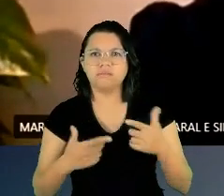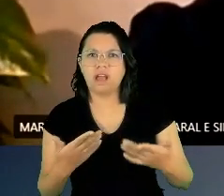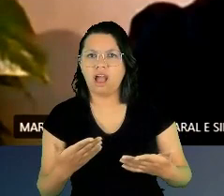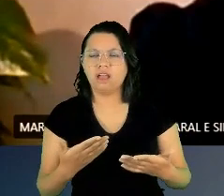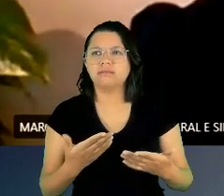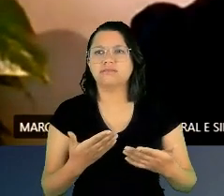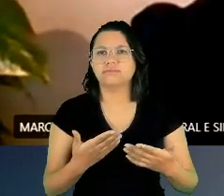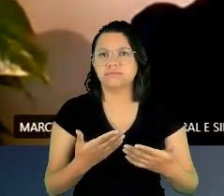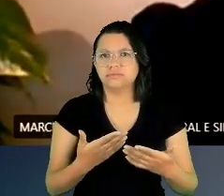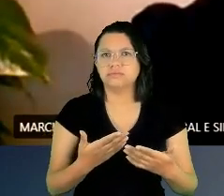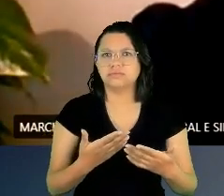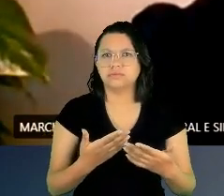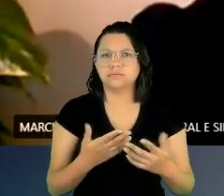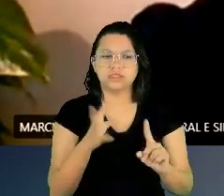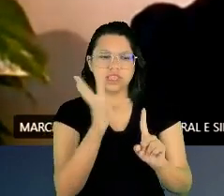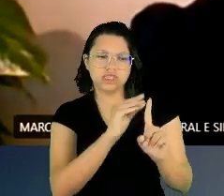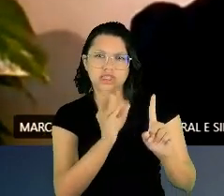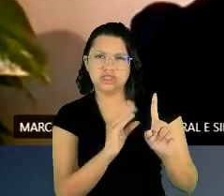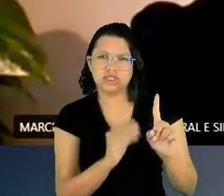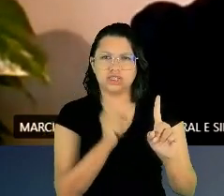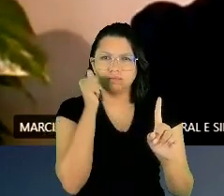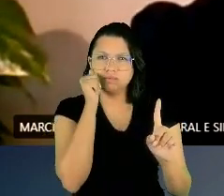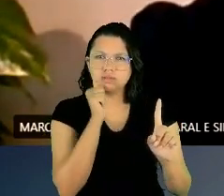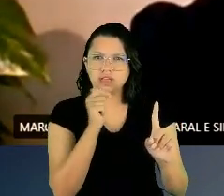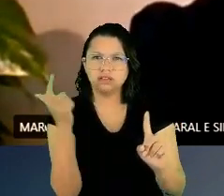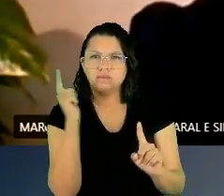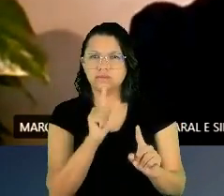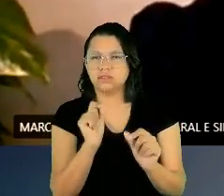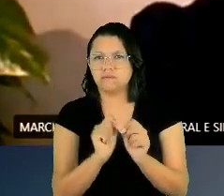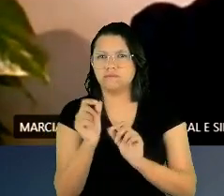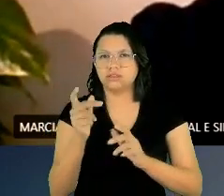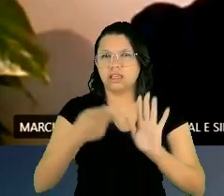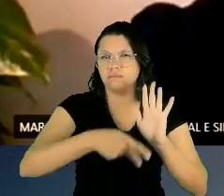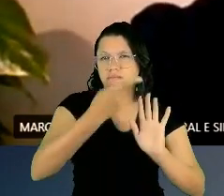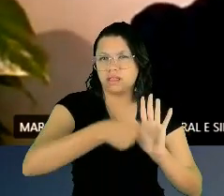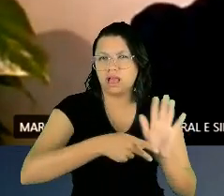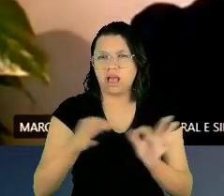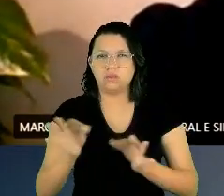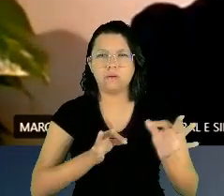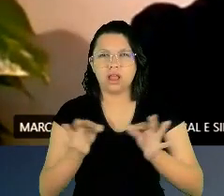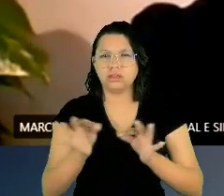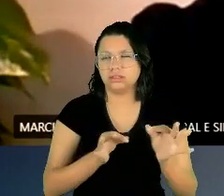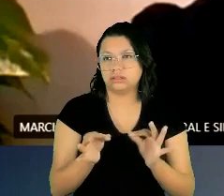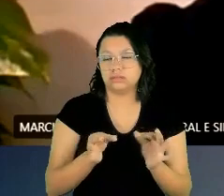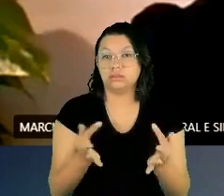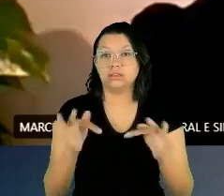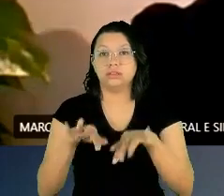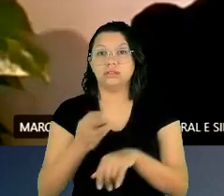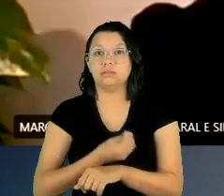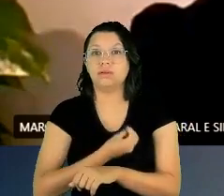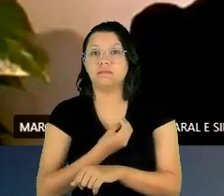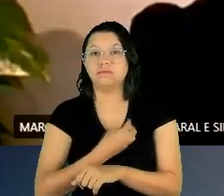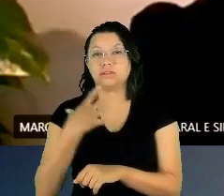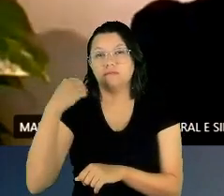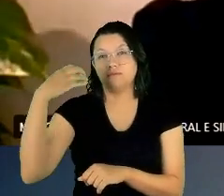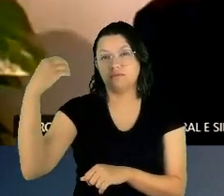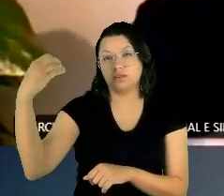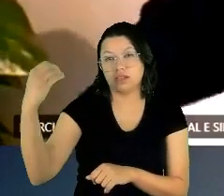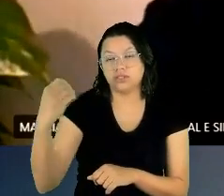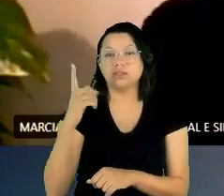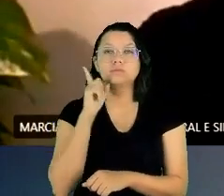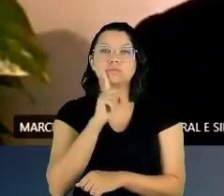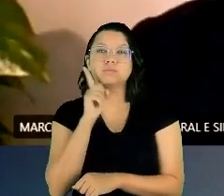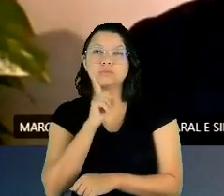perdeu o emprego, ele assediava as mulheres, ele não conseguia fazer planejamento, organização, e terminou a